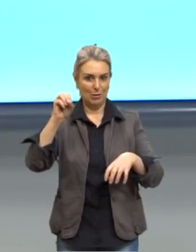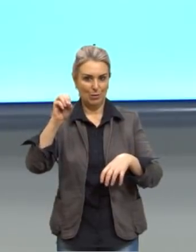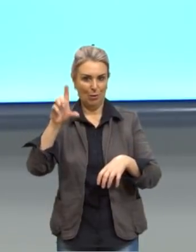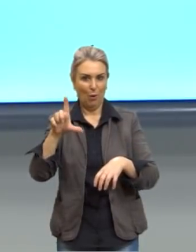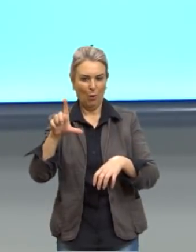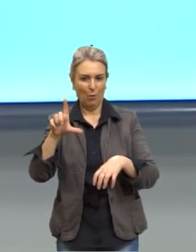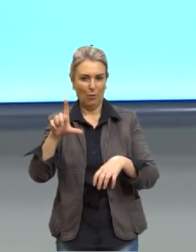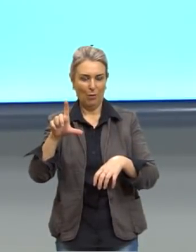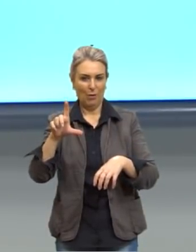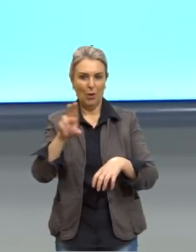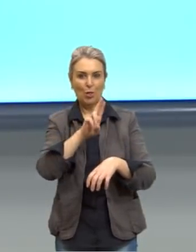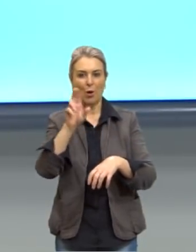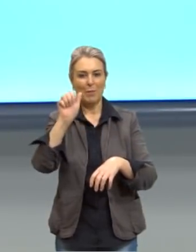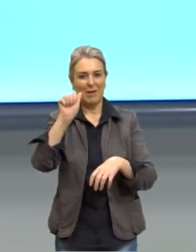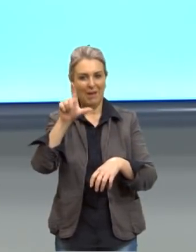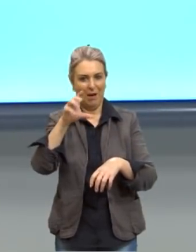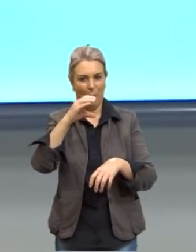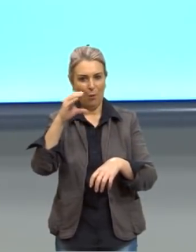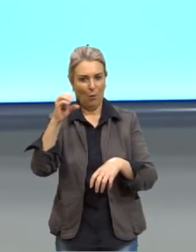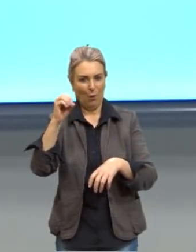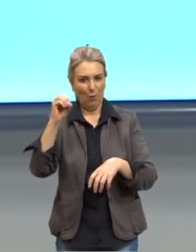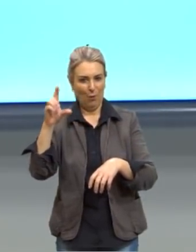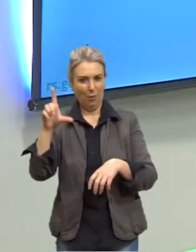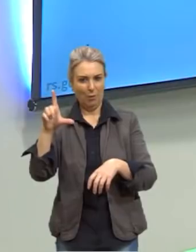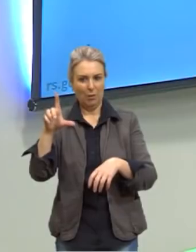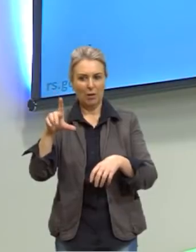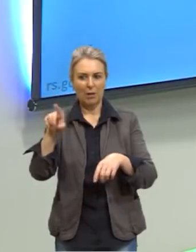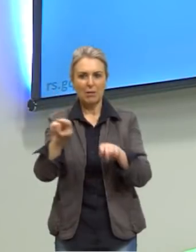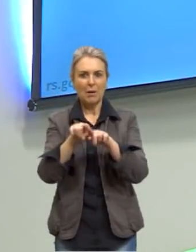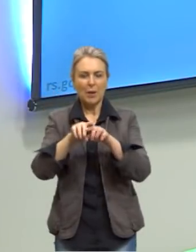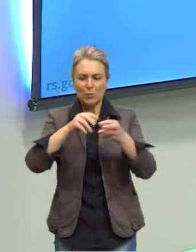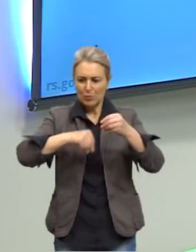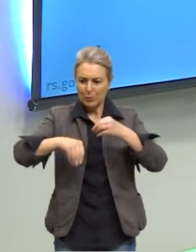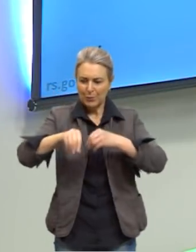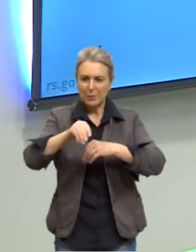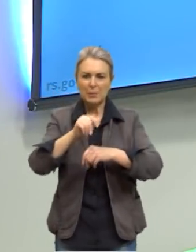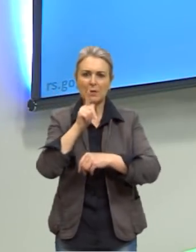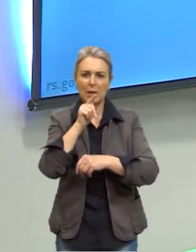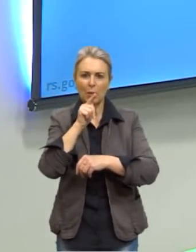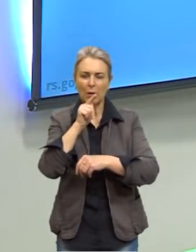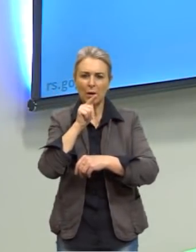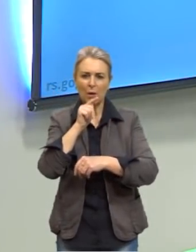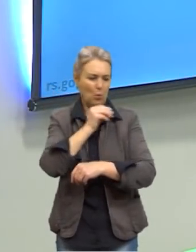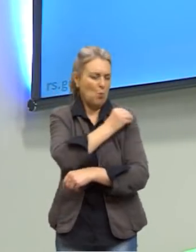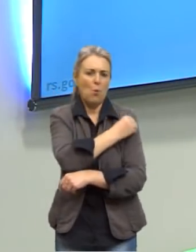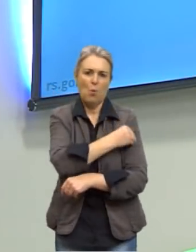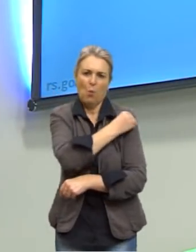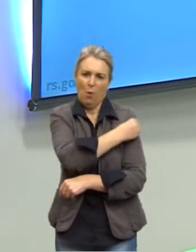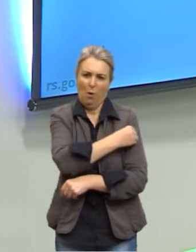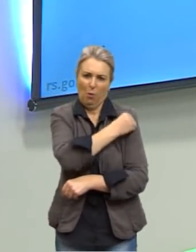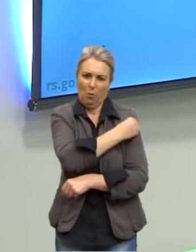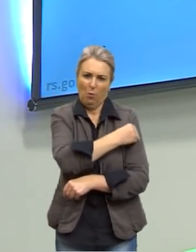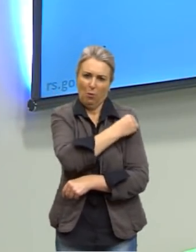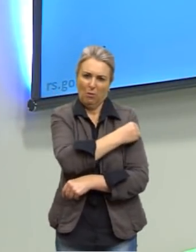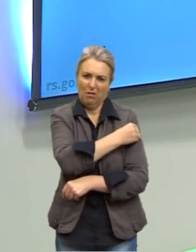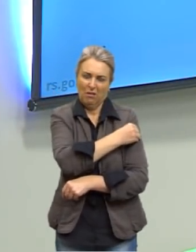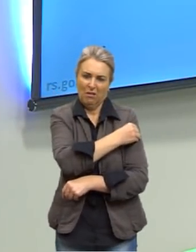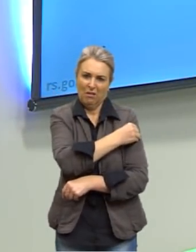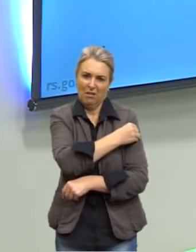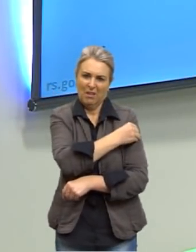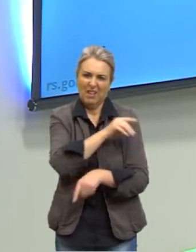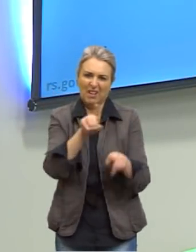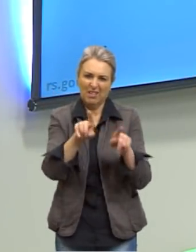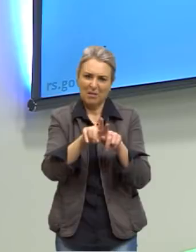etanol também se solubiliza na água como assim professor o é o álcool aquele que a gente utiliza em casa né não é